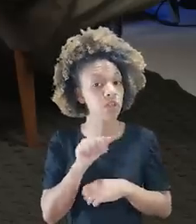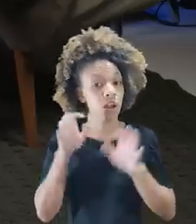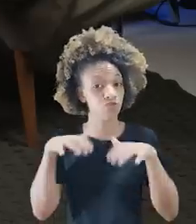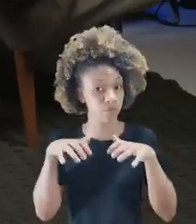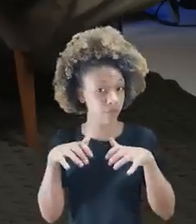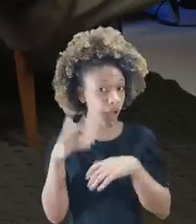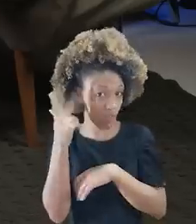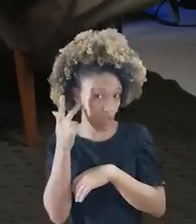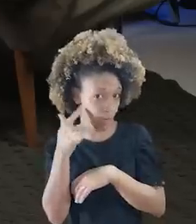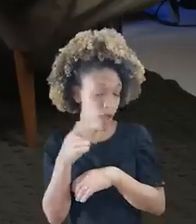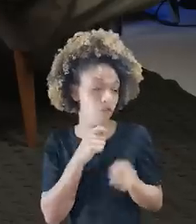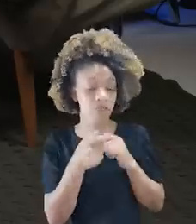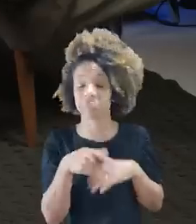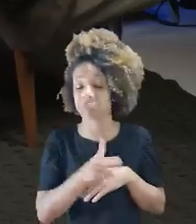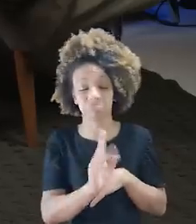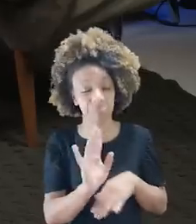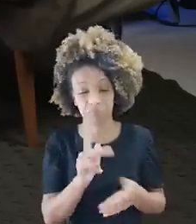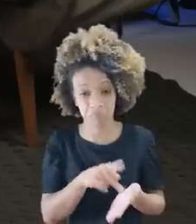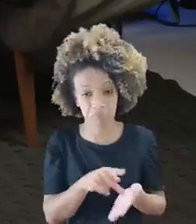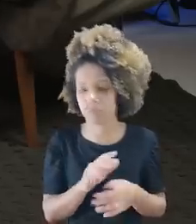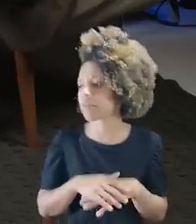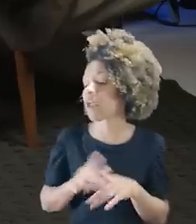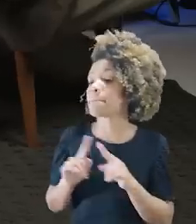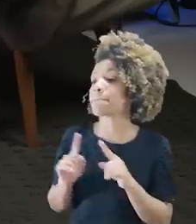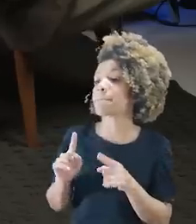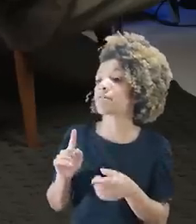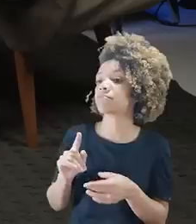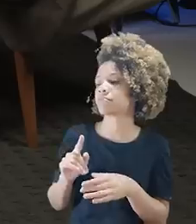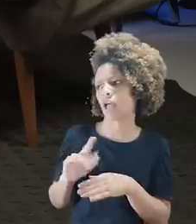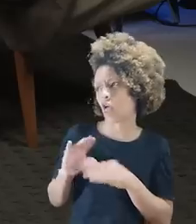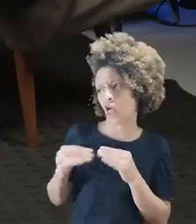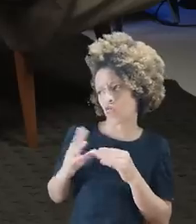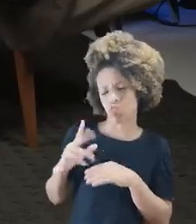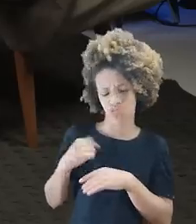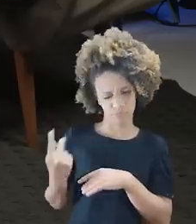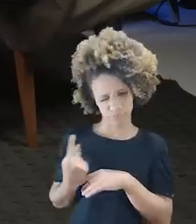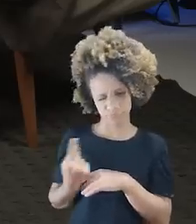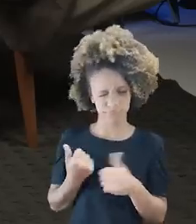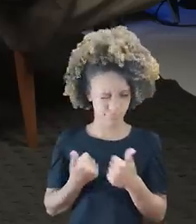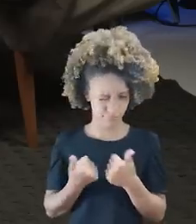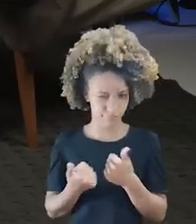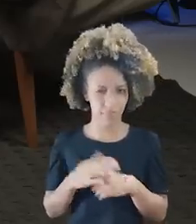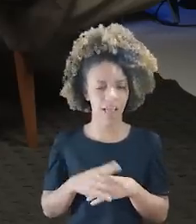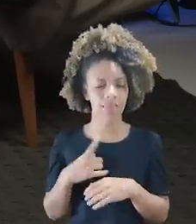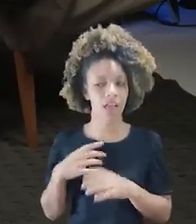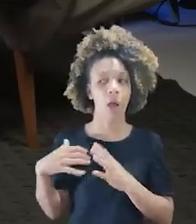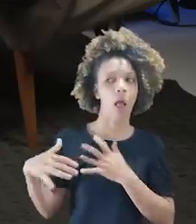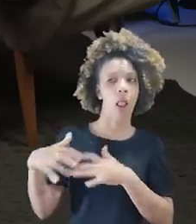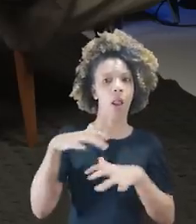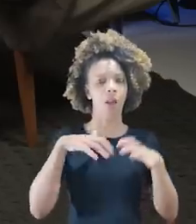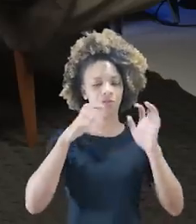chovendo e É normal a a gente vai continuar aqui que o papo vai ser real é vão e tudo não na verdade é tudo a gente faz faz parte da nossa drama aqui é tipo tem uma tem um drama